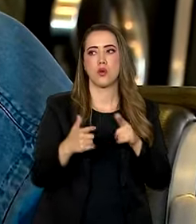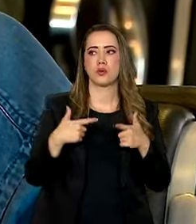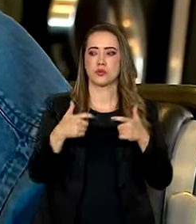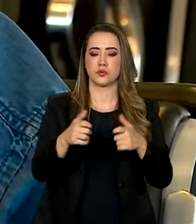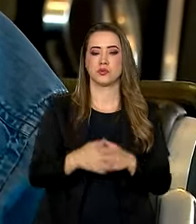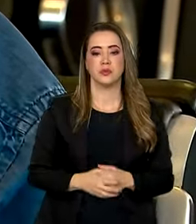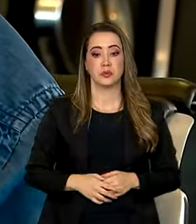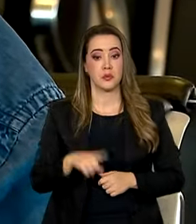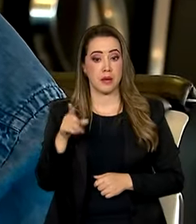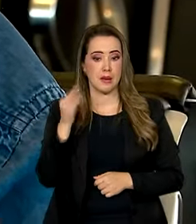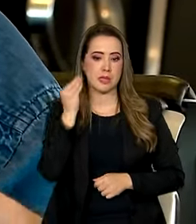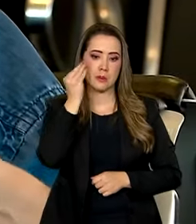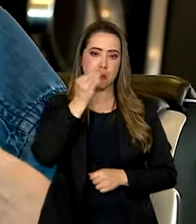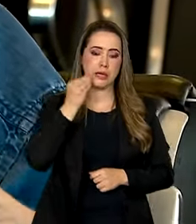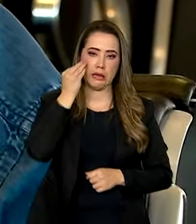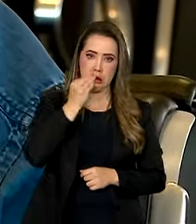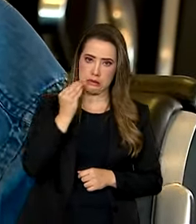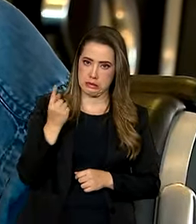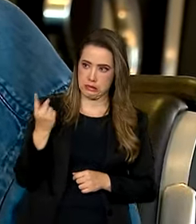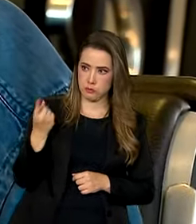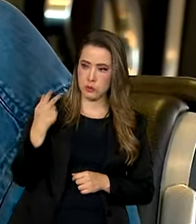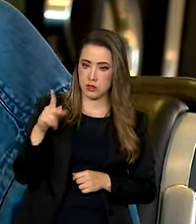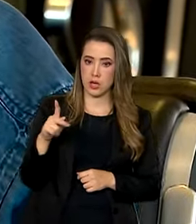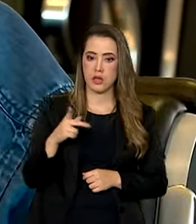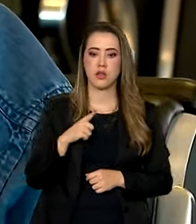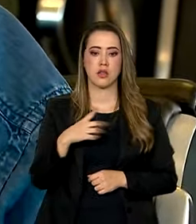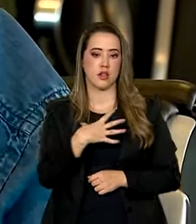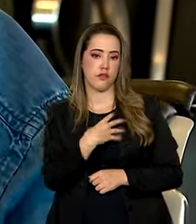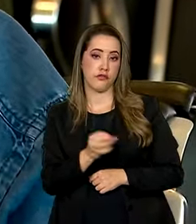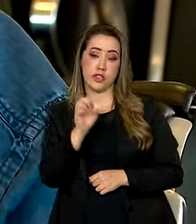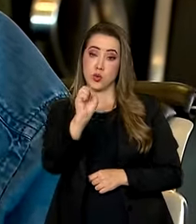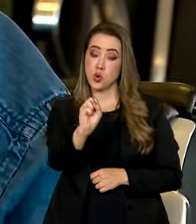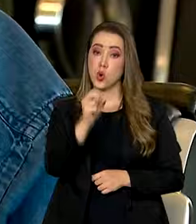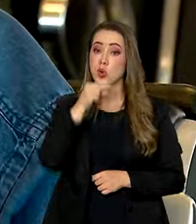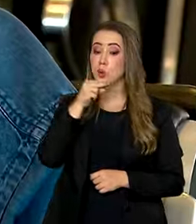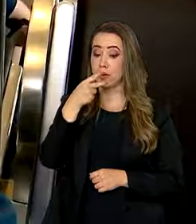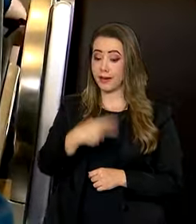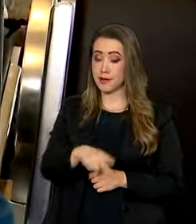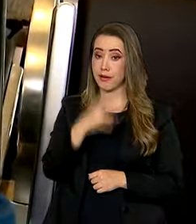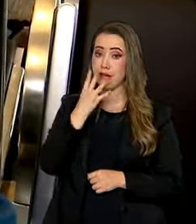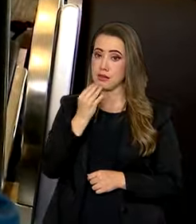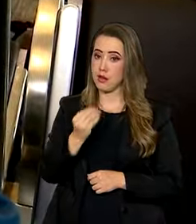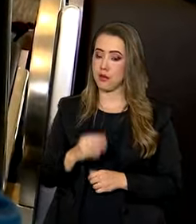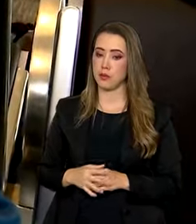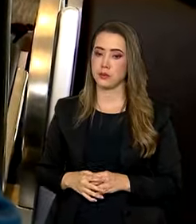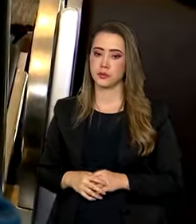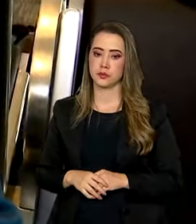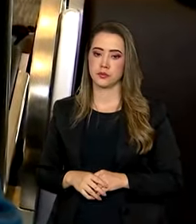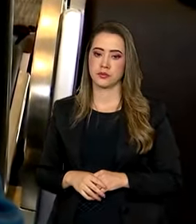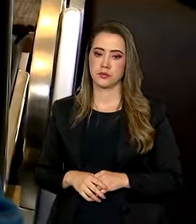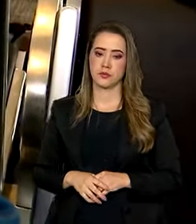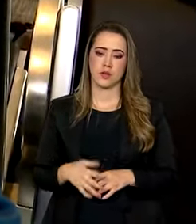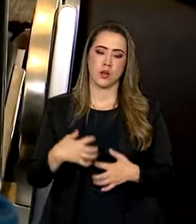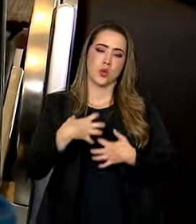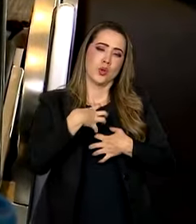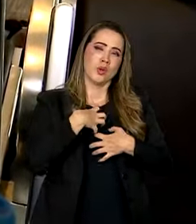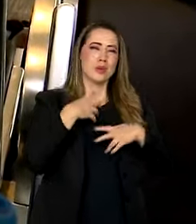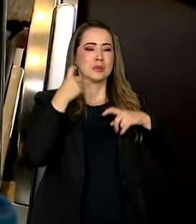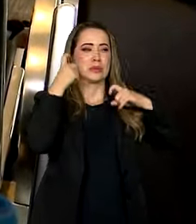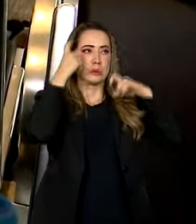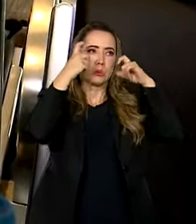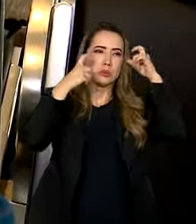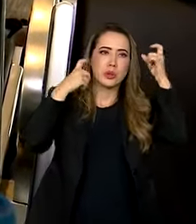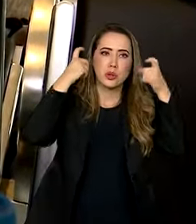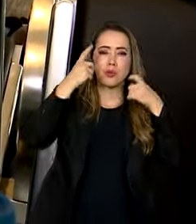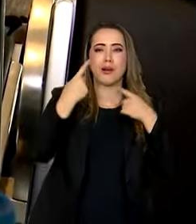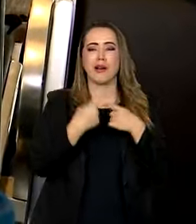usou mais a experiência que o preparo físico. Tem filho e 8 netos em Israel. Sempre aquela preocupação que